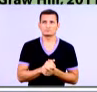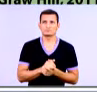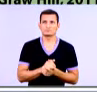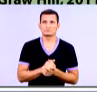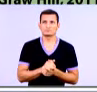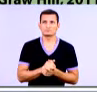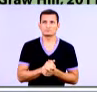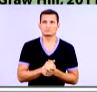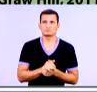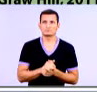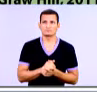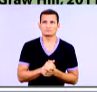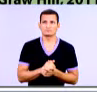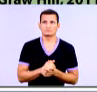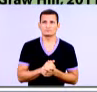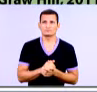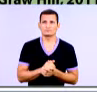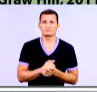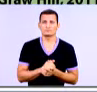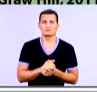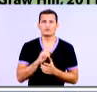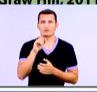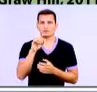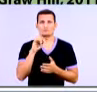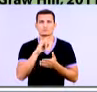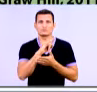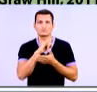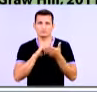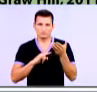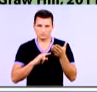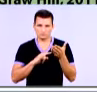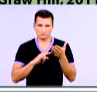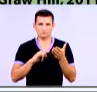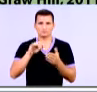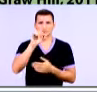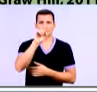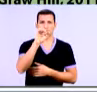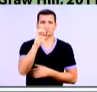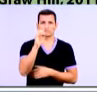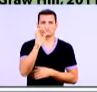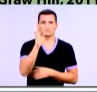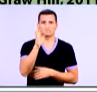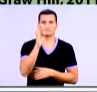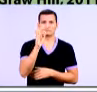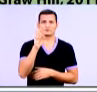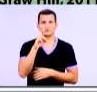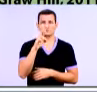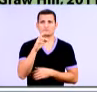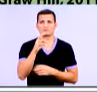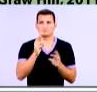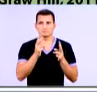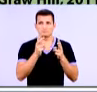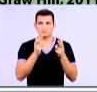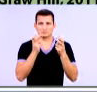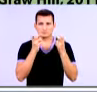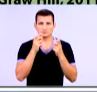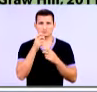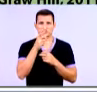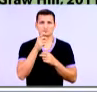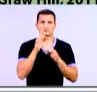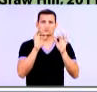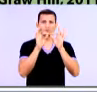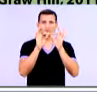é destaque especificamente para a documentação do software. Perceba que esses links